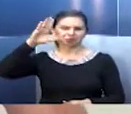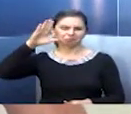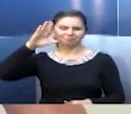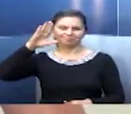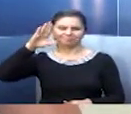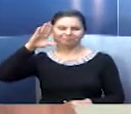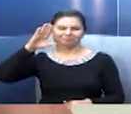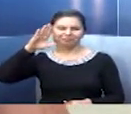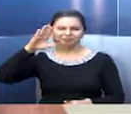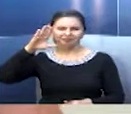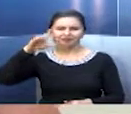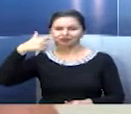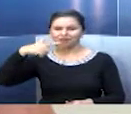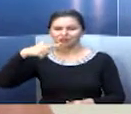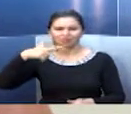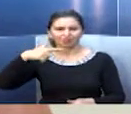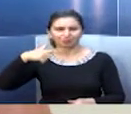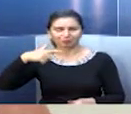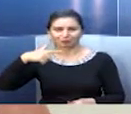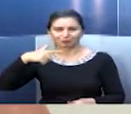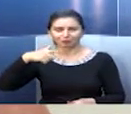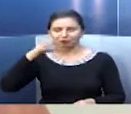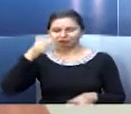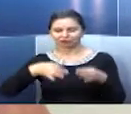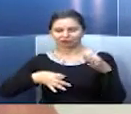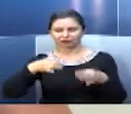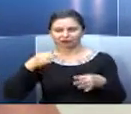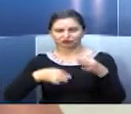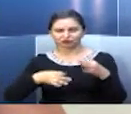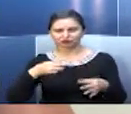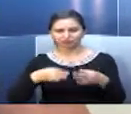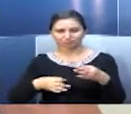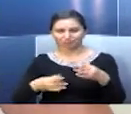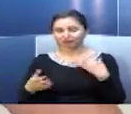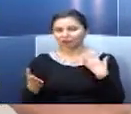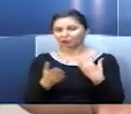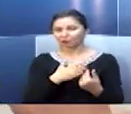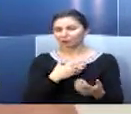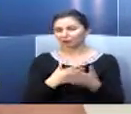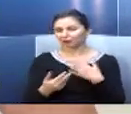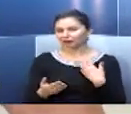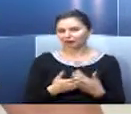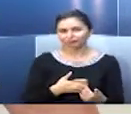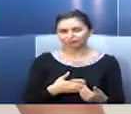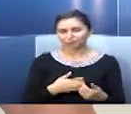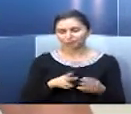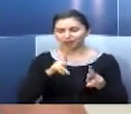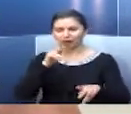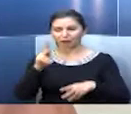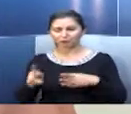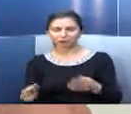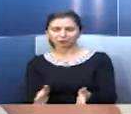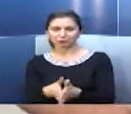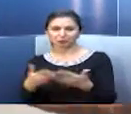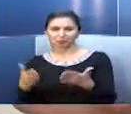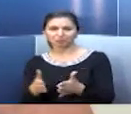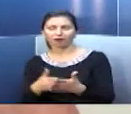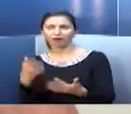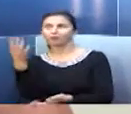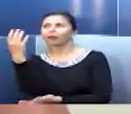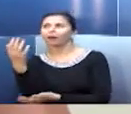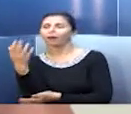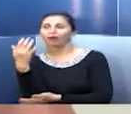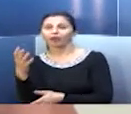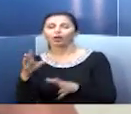injustos que nós temos nesse país. Tanto faz o paupérrimo, o peregrino, o pedidor de esmola,